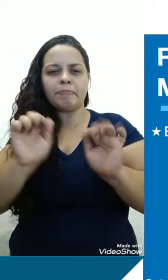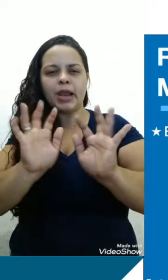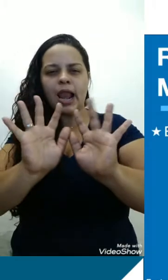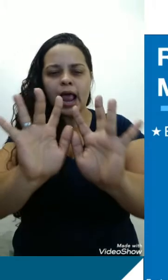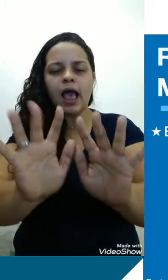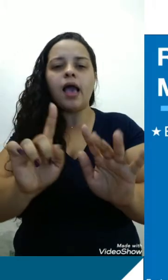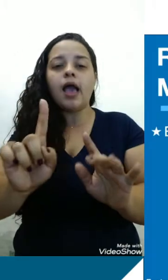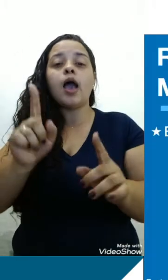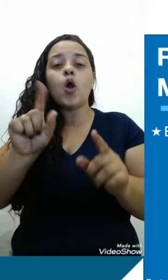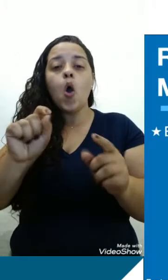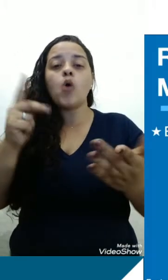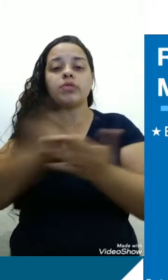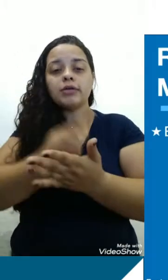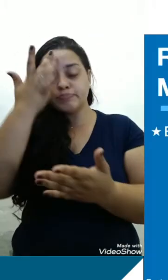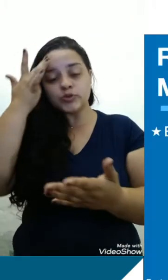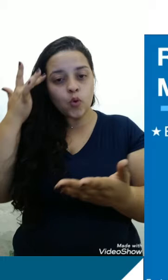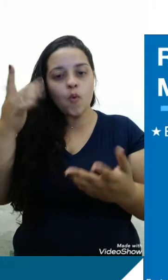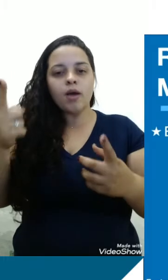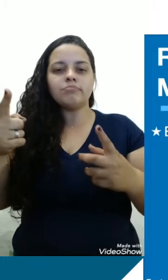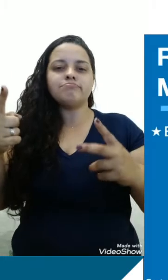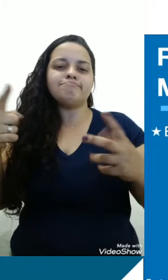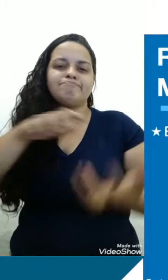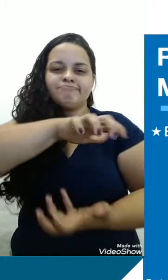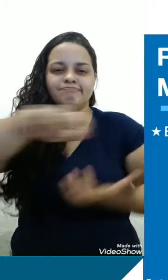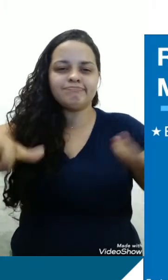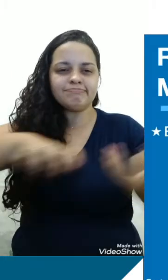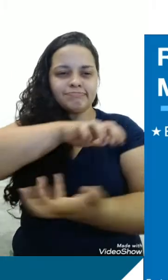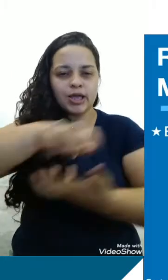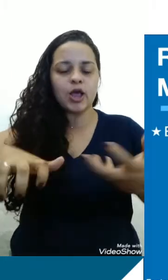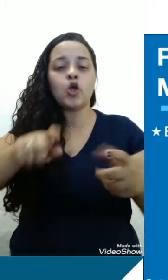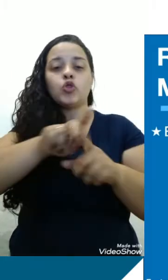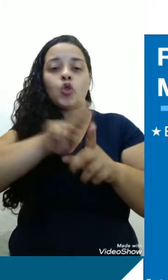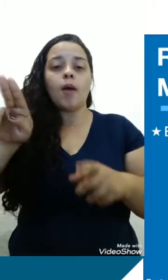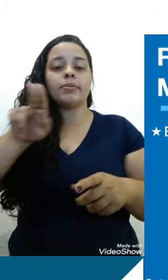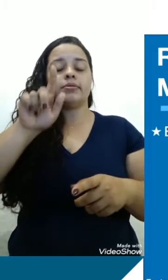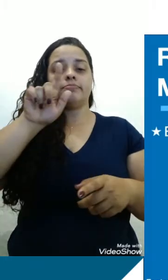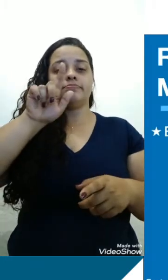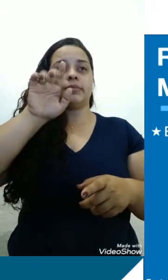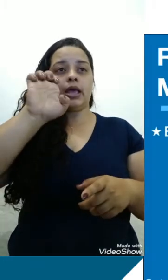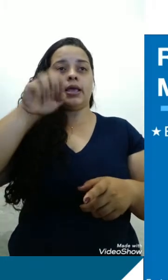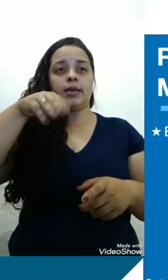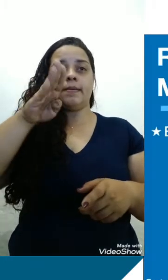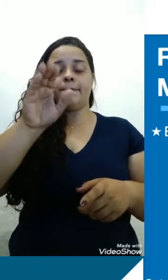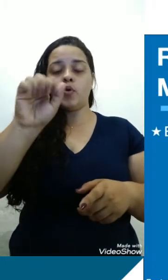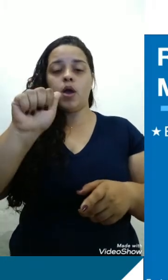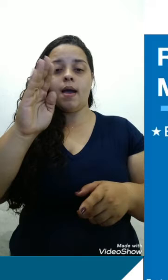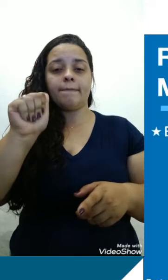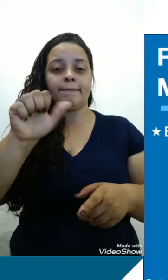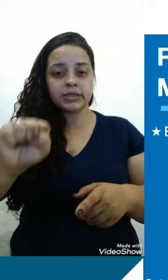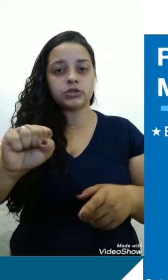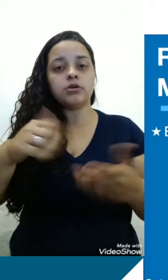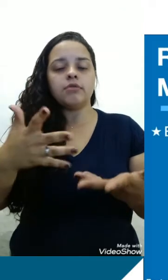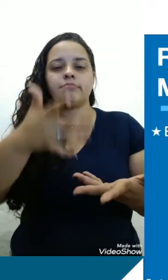local, gerando conflitos com os bandeirantes paulistas, sendo o mais famoso a Guerra dos Emboabas. Derrotados, muitos bandeirantes paulistas